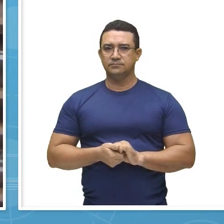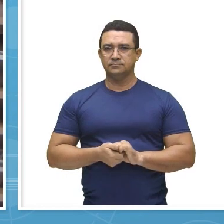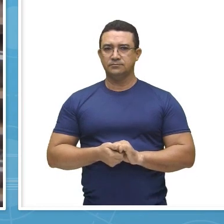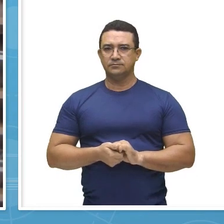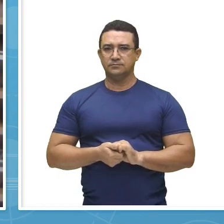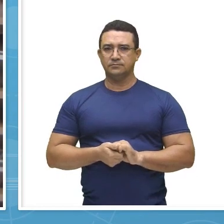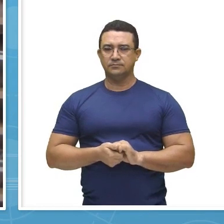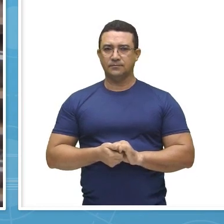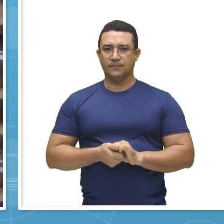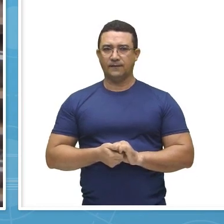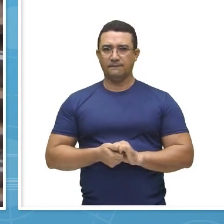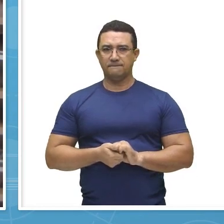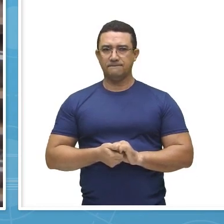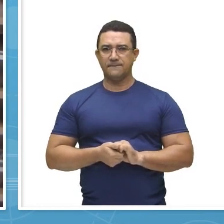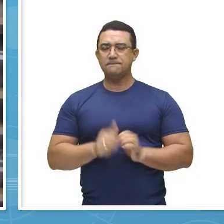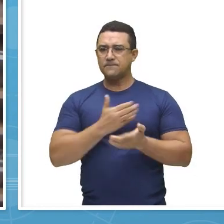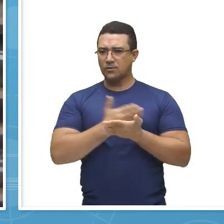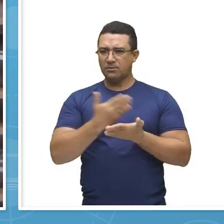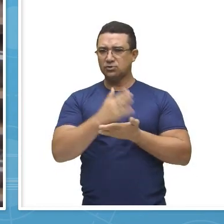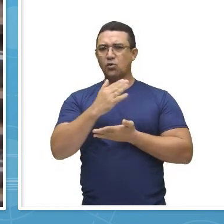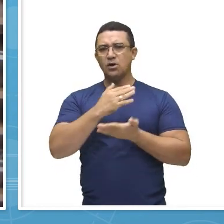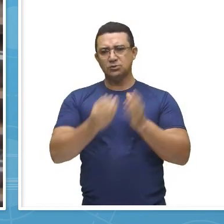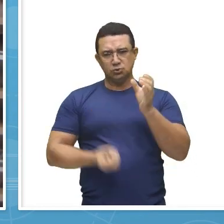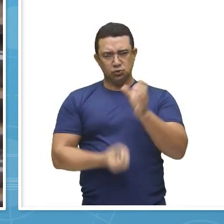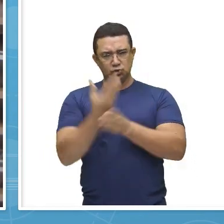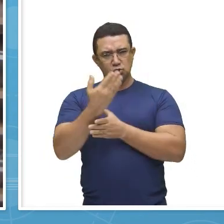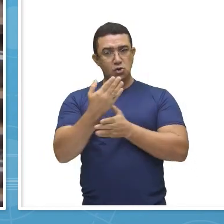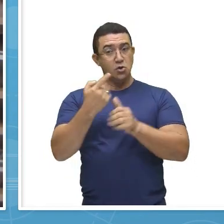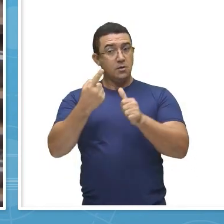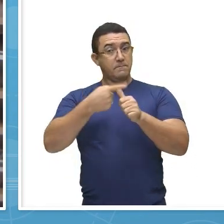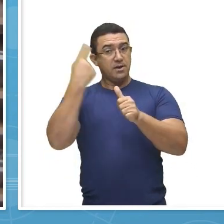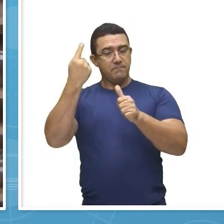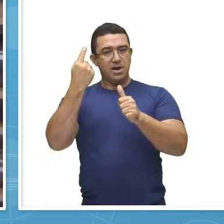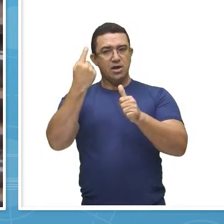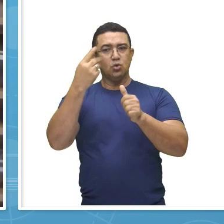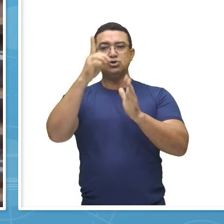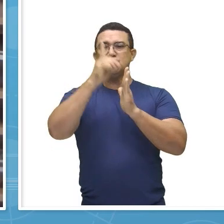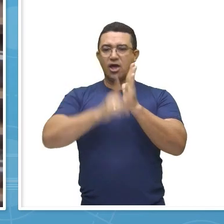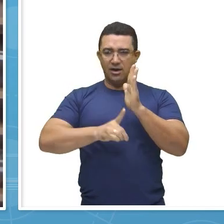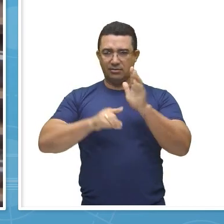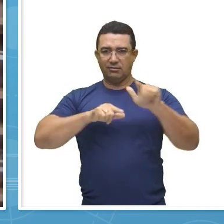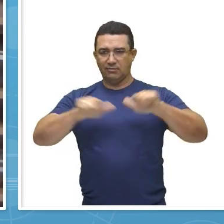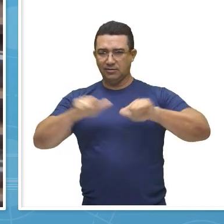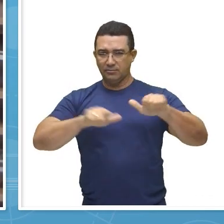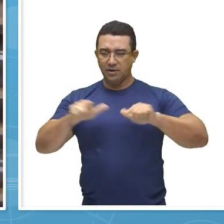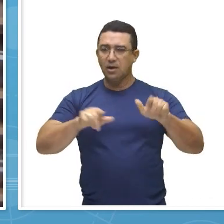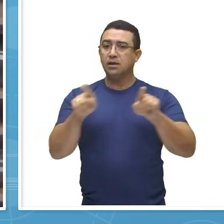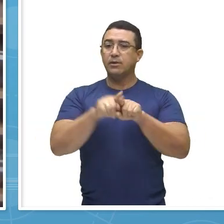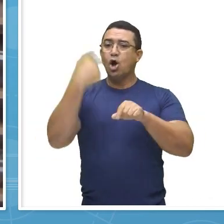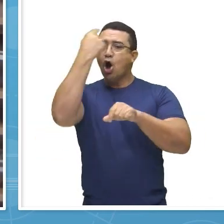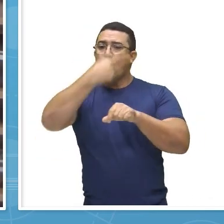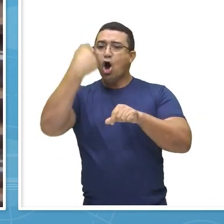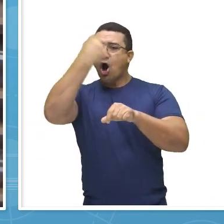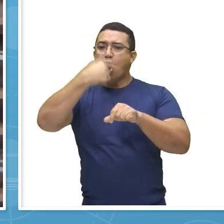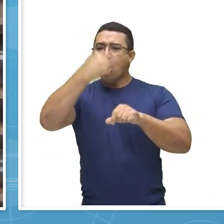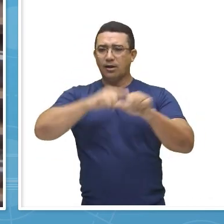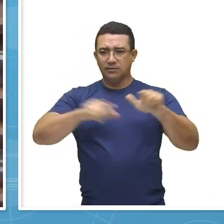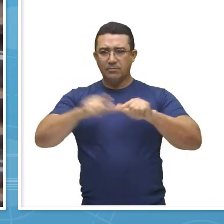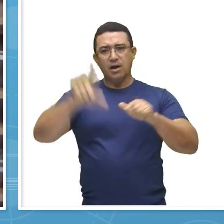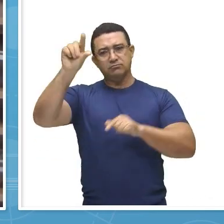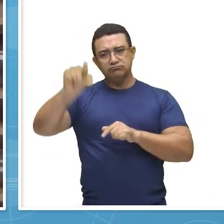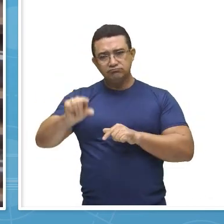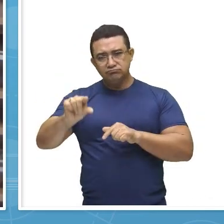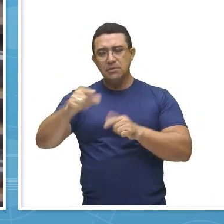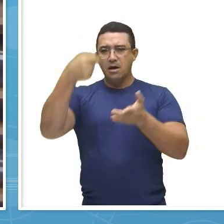vão começar a surgir esses primeiros direitos trabalhistas, reduzir as horas de trabalho, pagar uma coisa